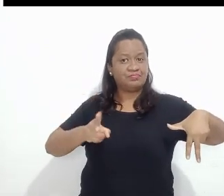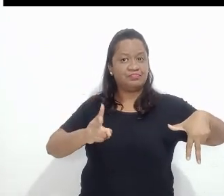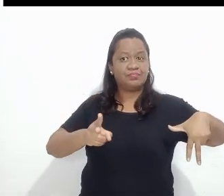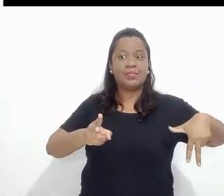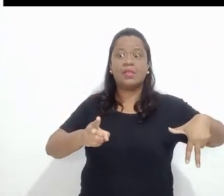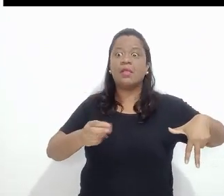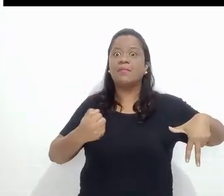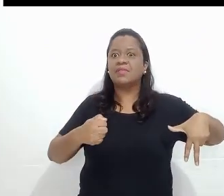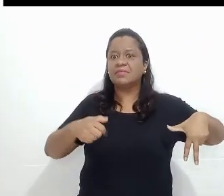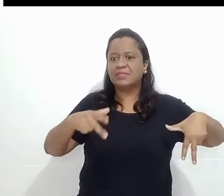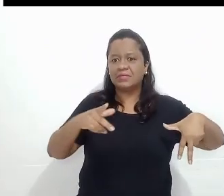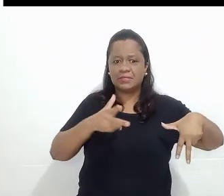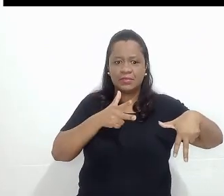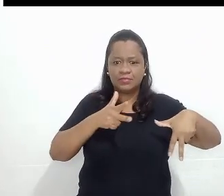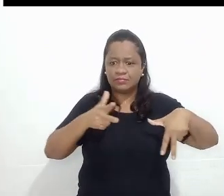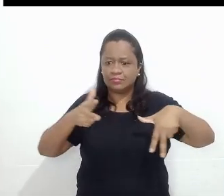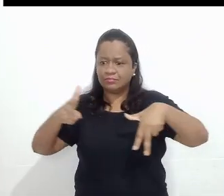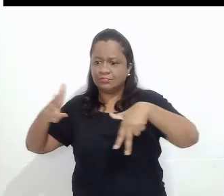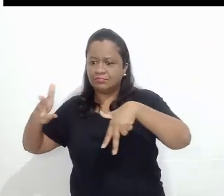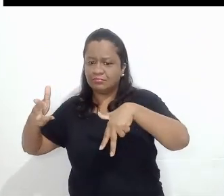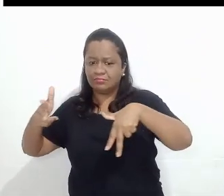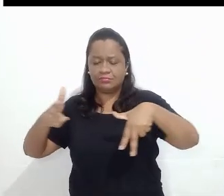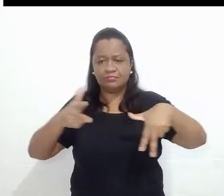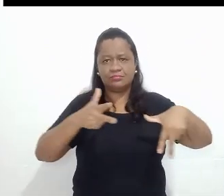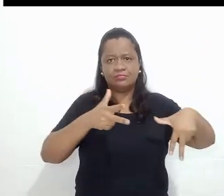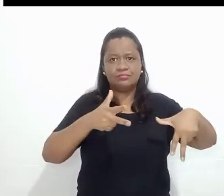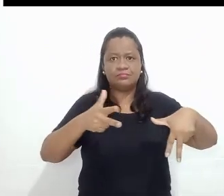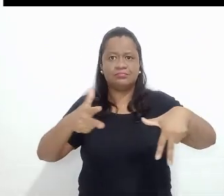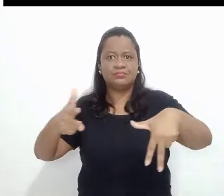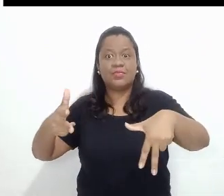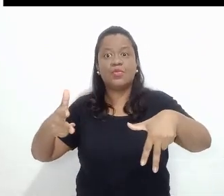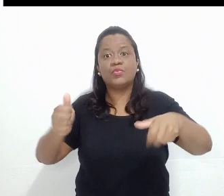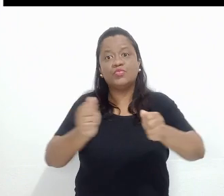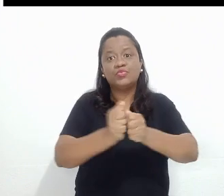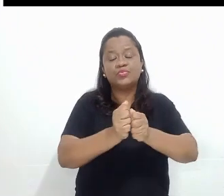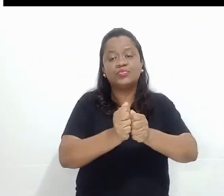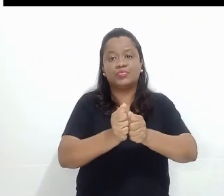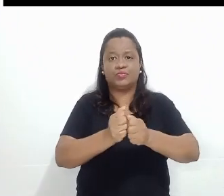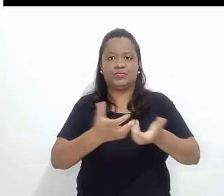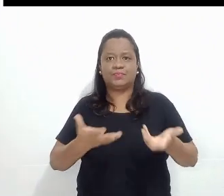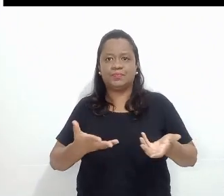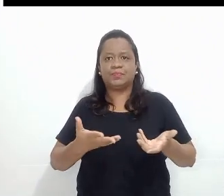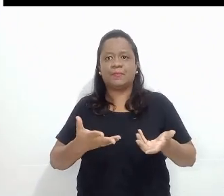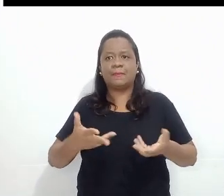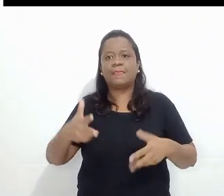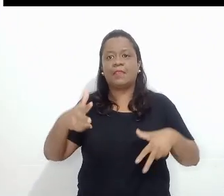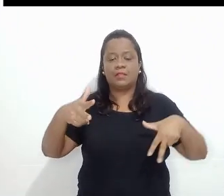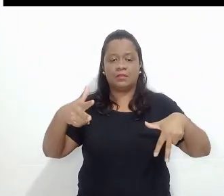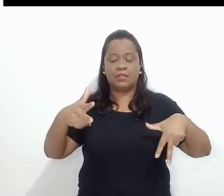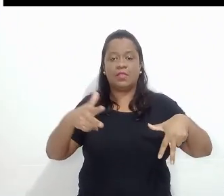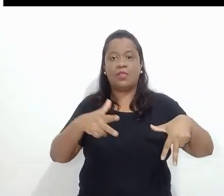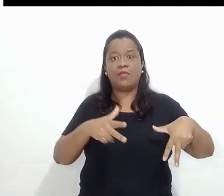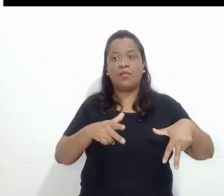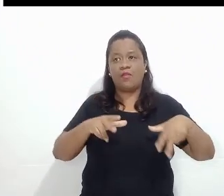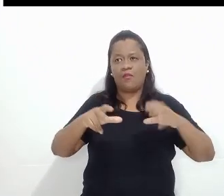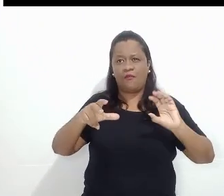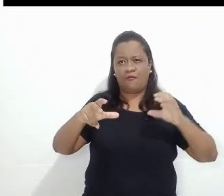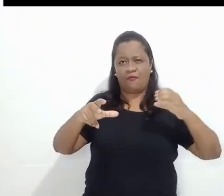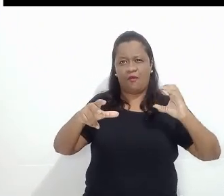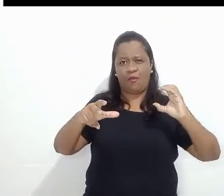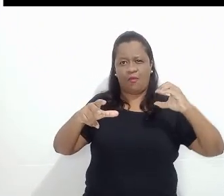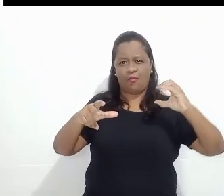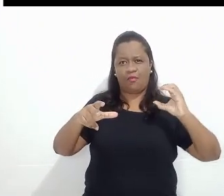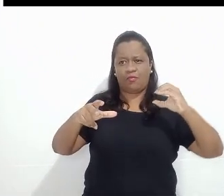vai ter que caminhar junto com essa câmera. Tá? Então, assim, se o foco está ali nessa primeira foto grande,